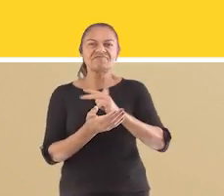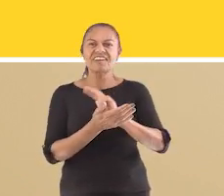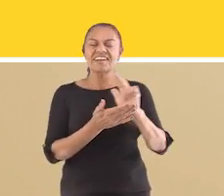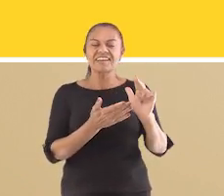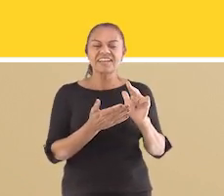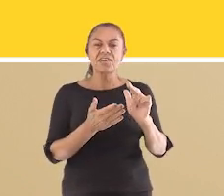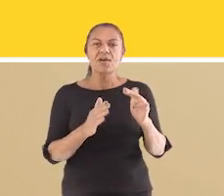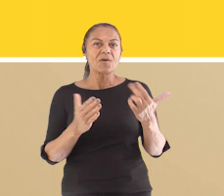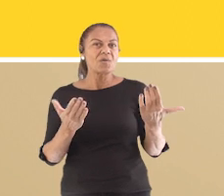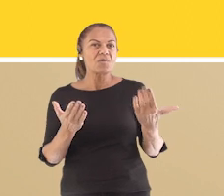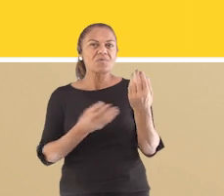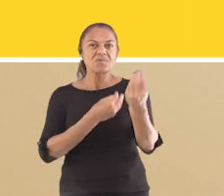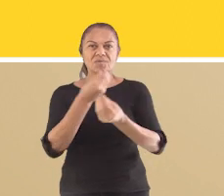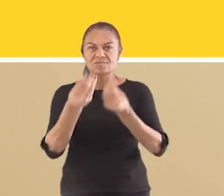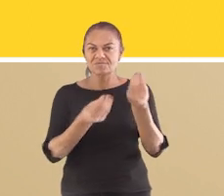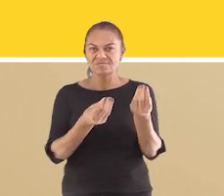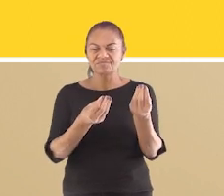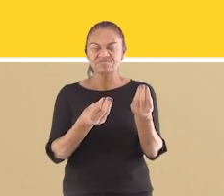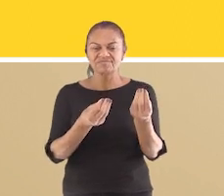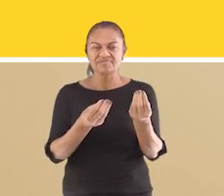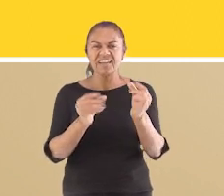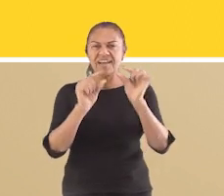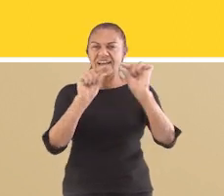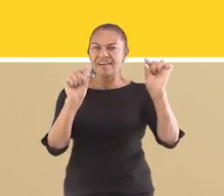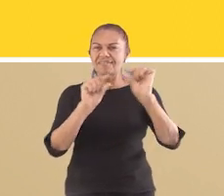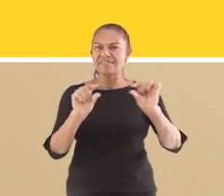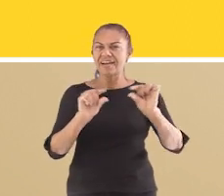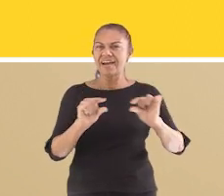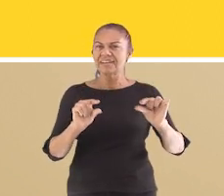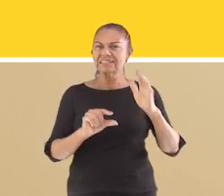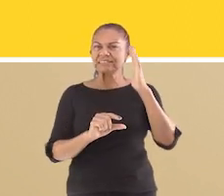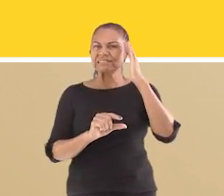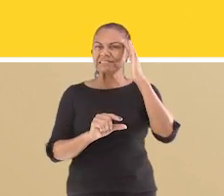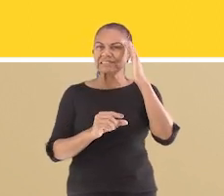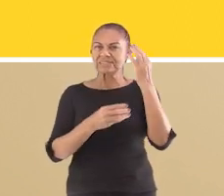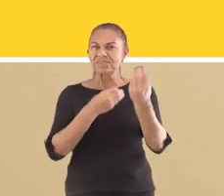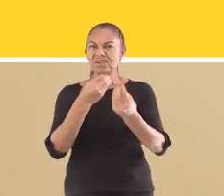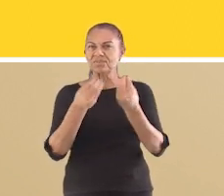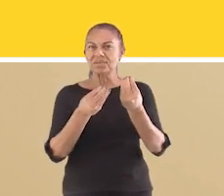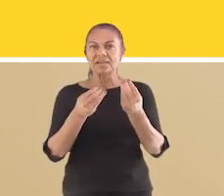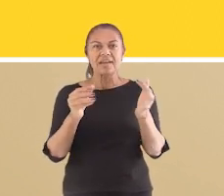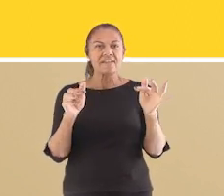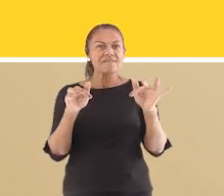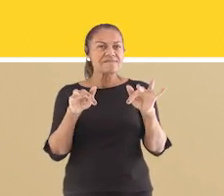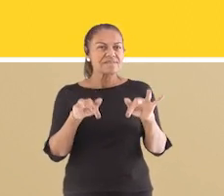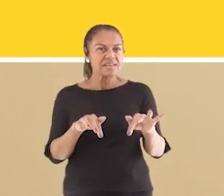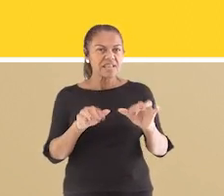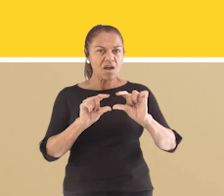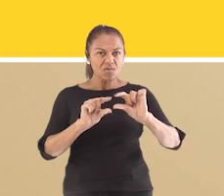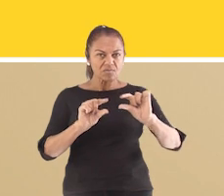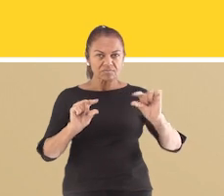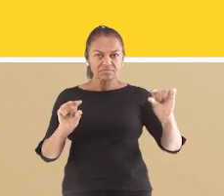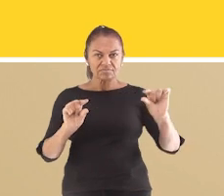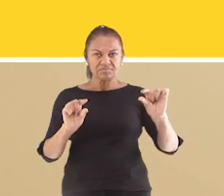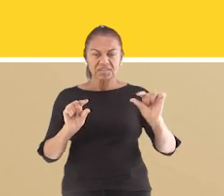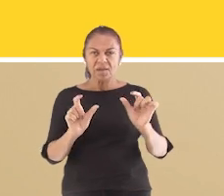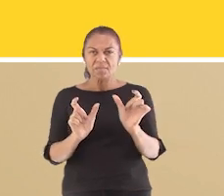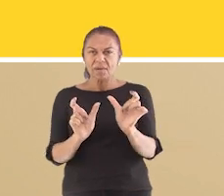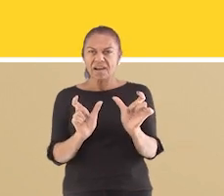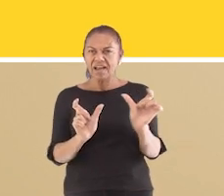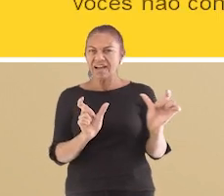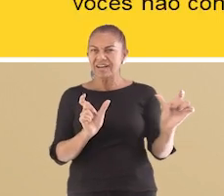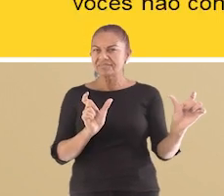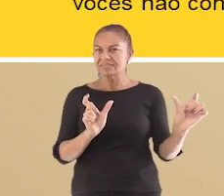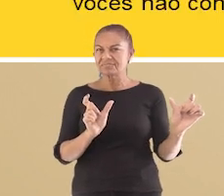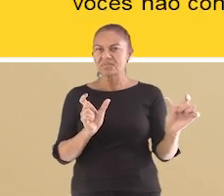é uma mistura? Existe alguma parte desse diálogo que seja 100% compreensível? Alguma frase que a gente consiga entender